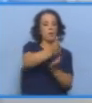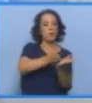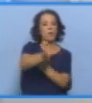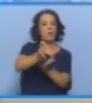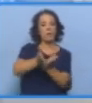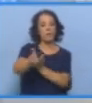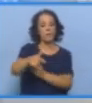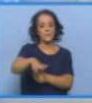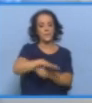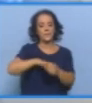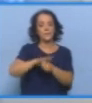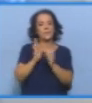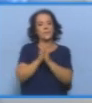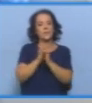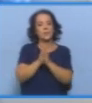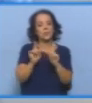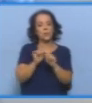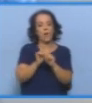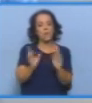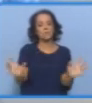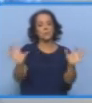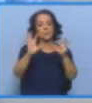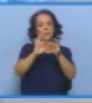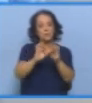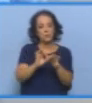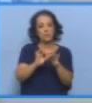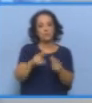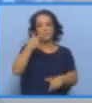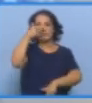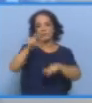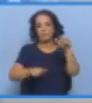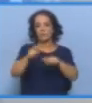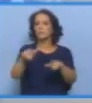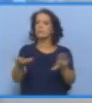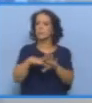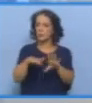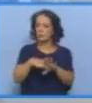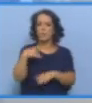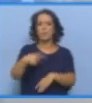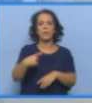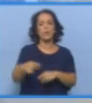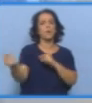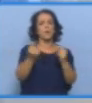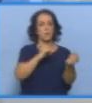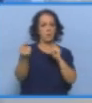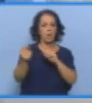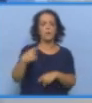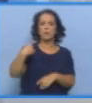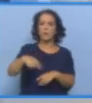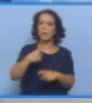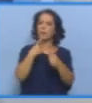igreja de comunhão e participada. Uma igreja em que havia debate, havia diálogo, não uma